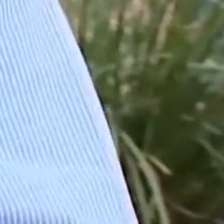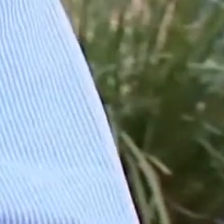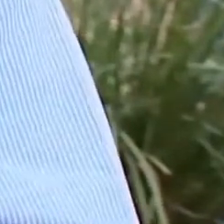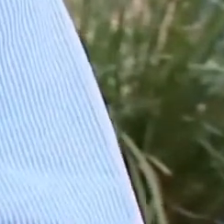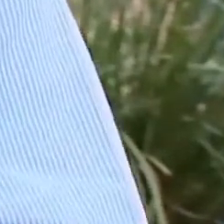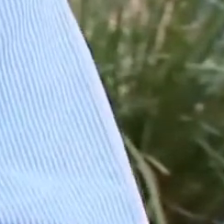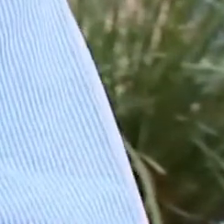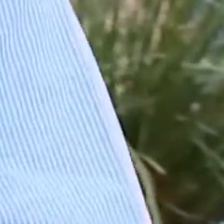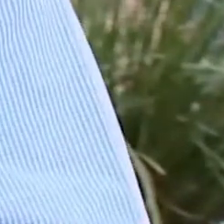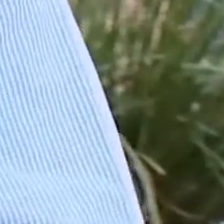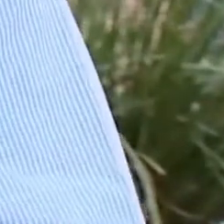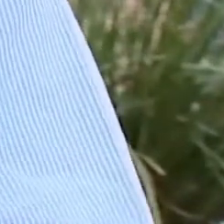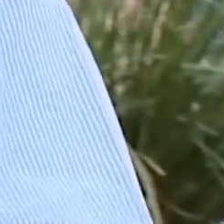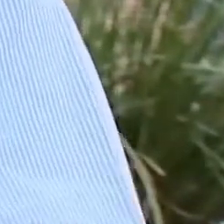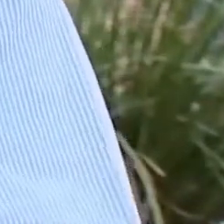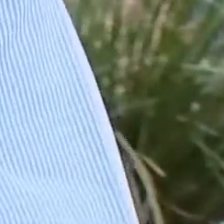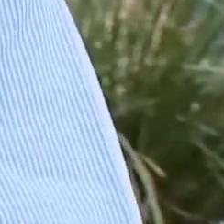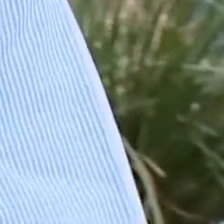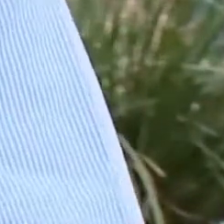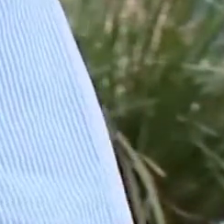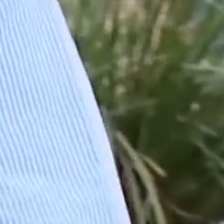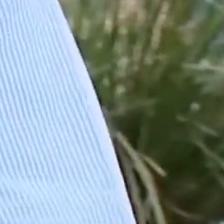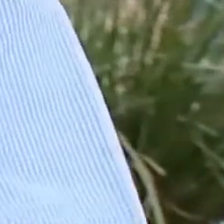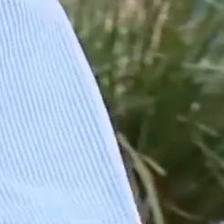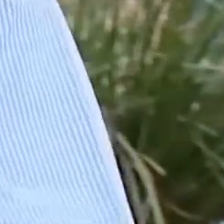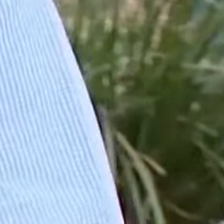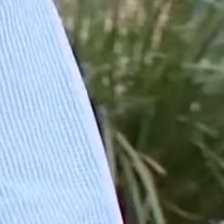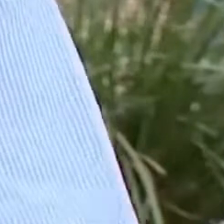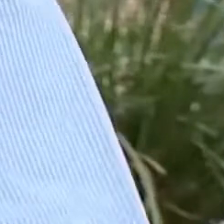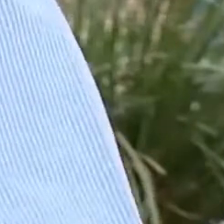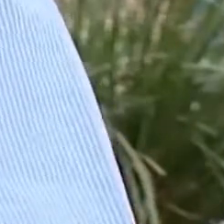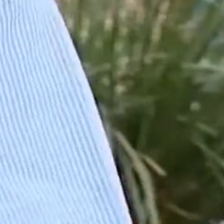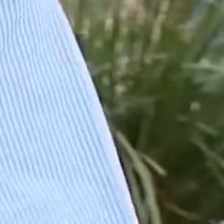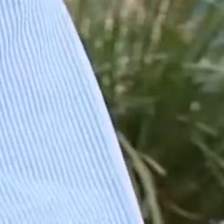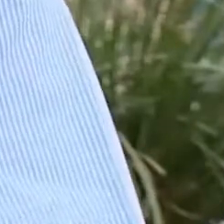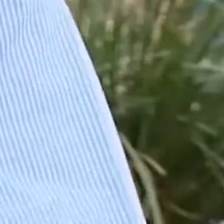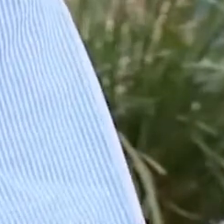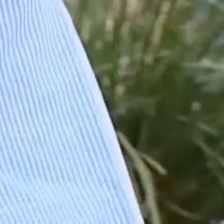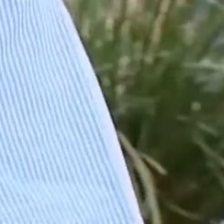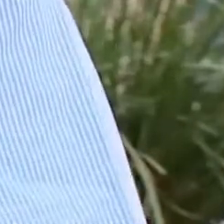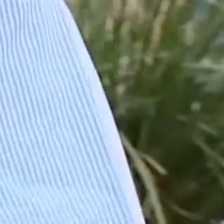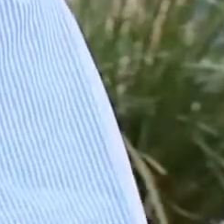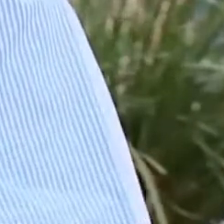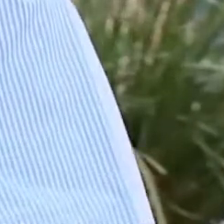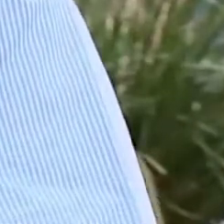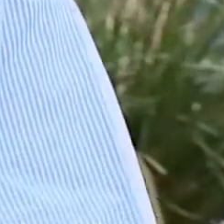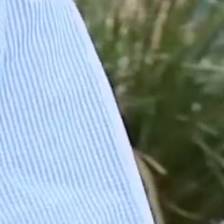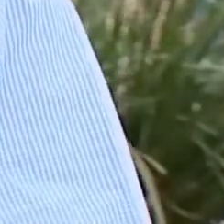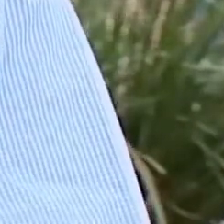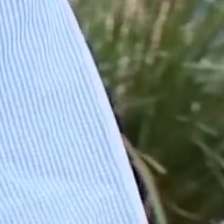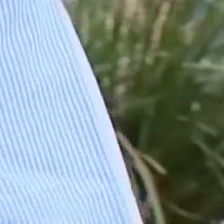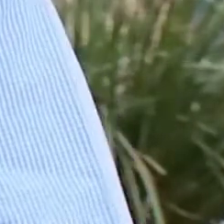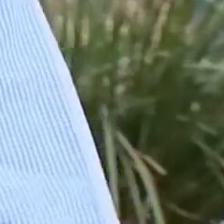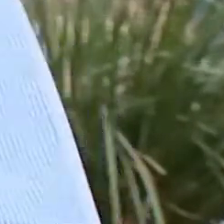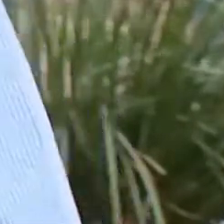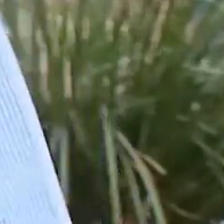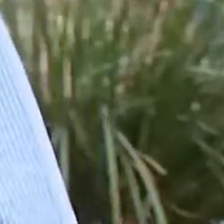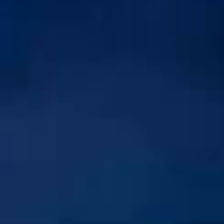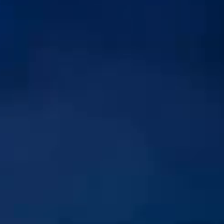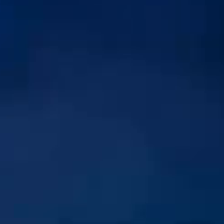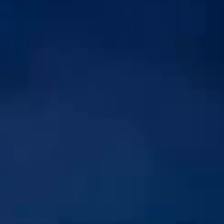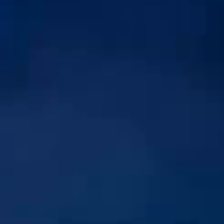tudo e deixar o brinquedo, o escorregador, o brinquedo lúdico apto para as crianças poderem brincar sem ter risco de se